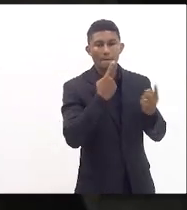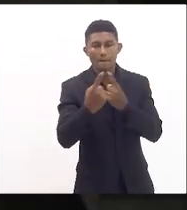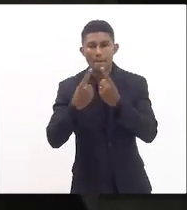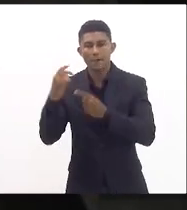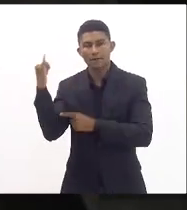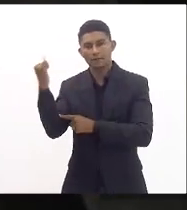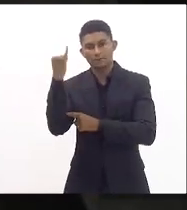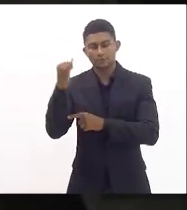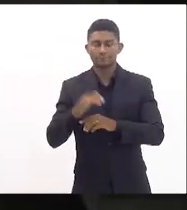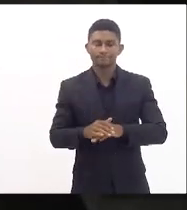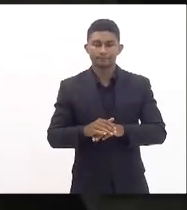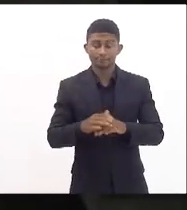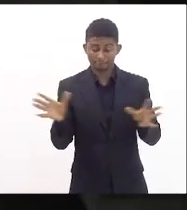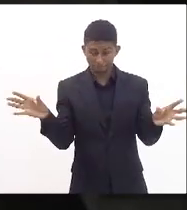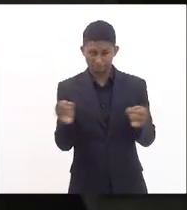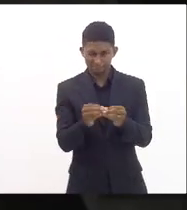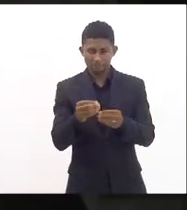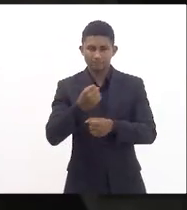em